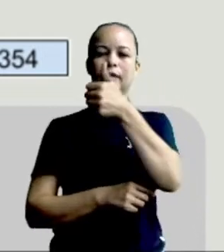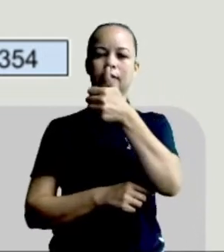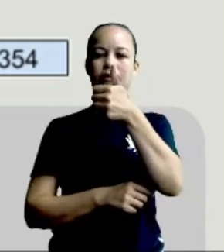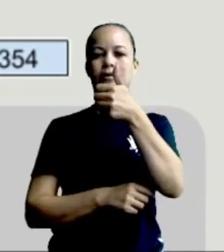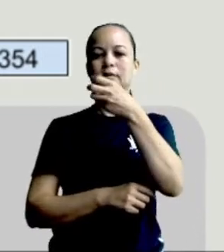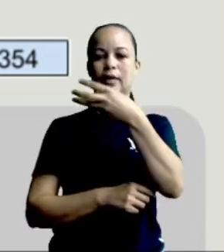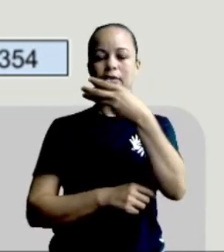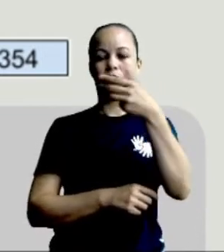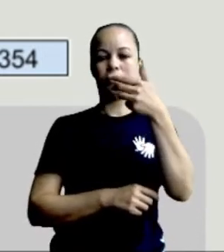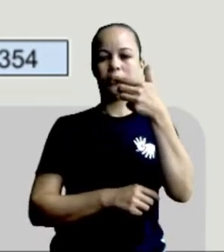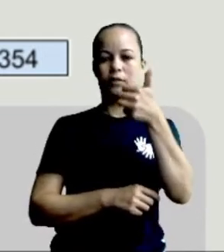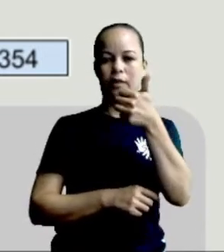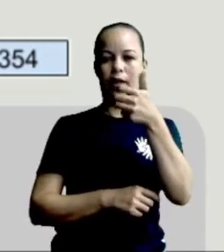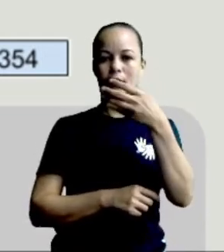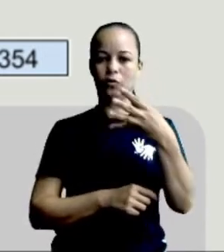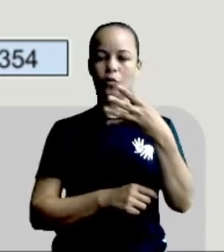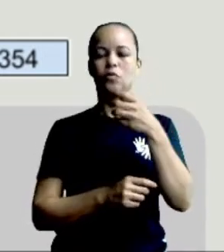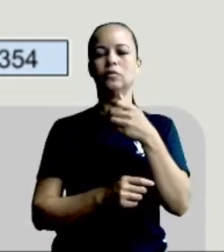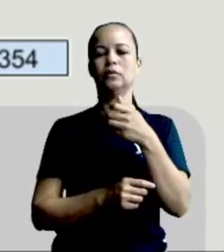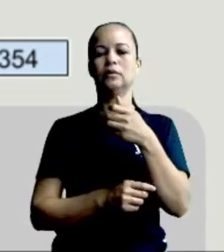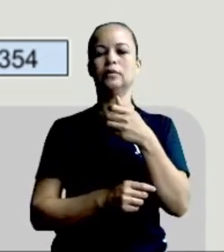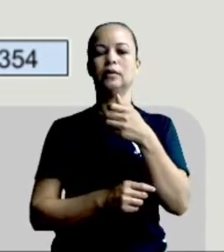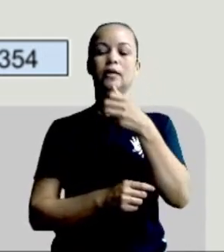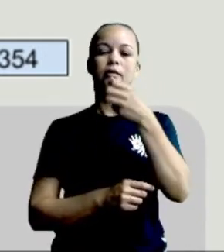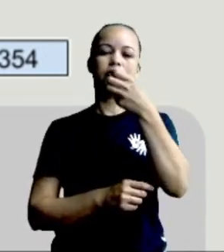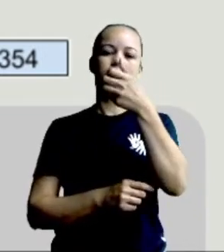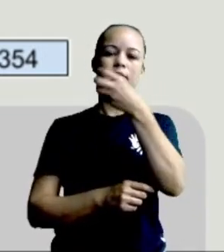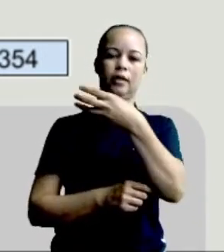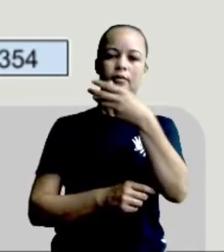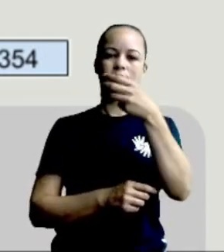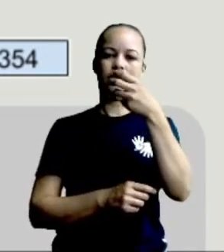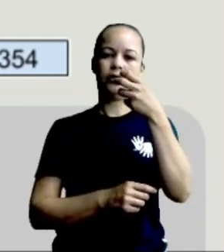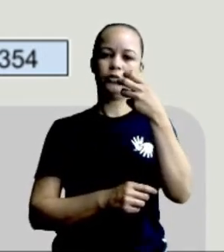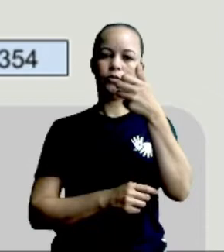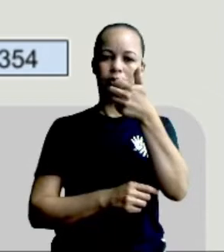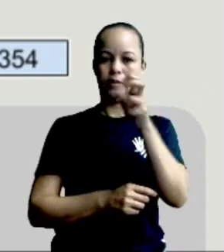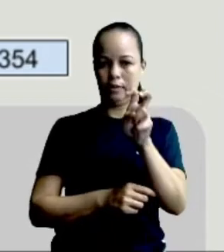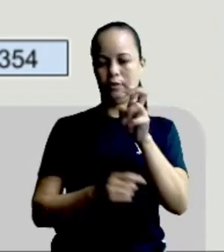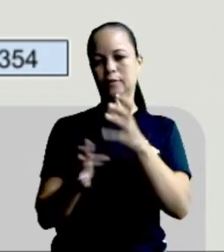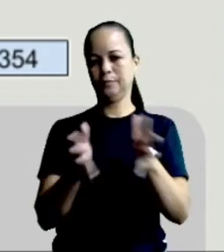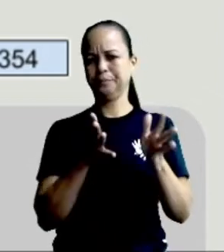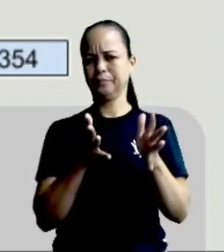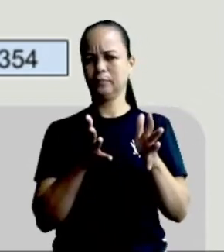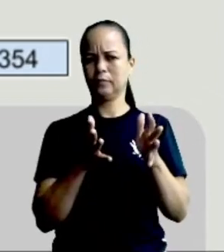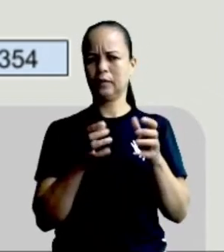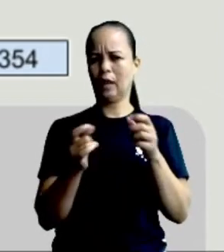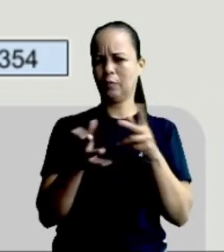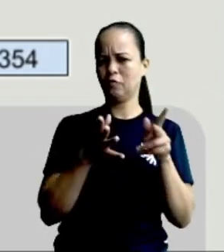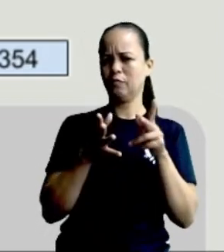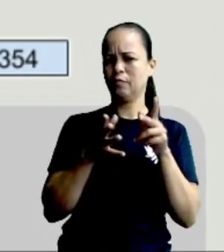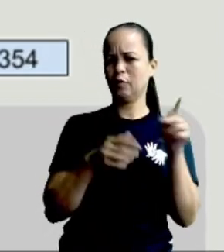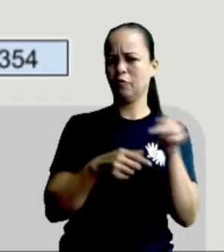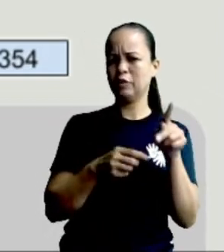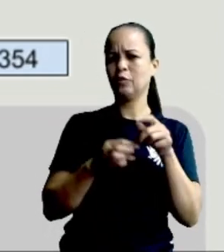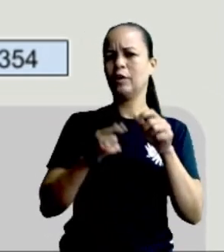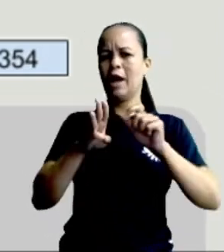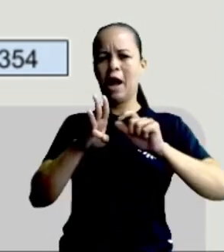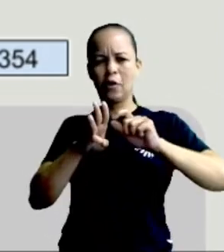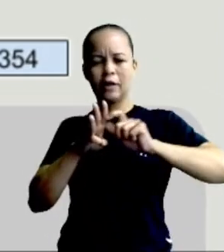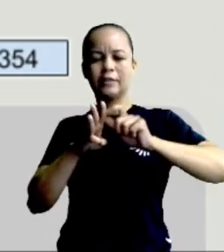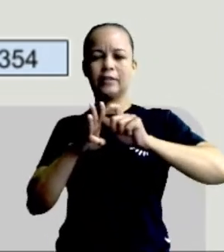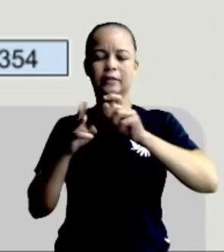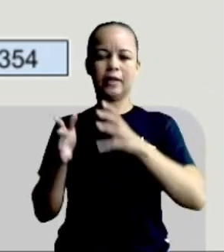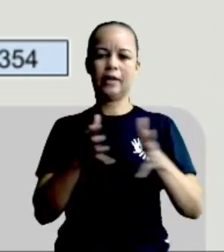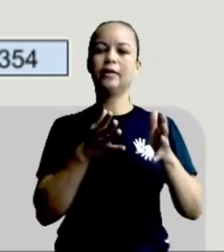terminei aqui, professora. Agora eu vou para o 2 na dezena. Continuo com o 3 na centena e agora eu vou